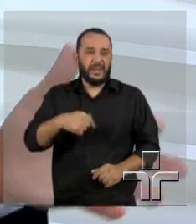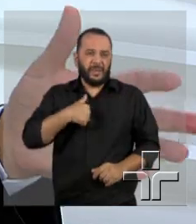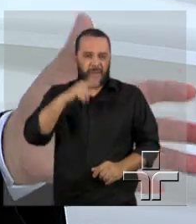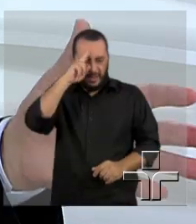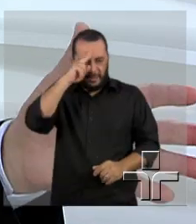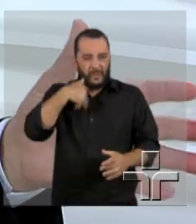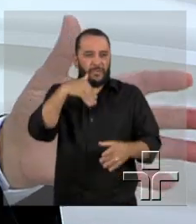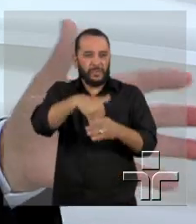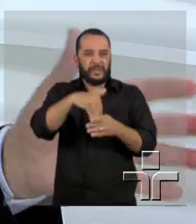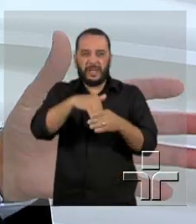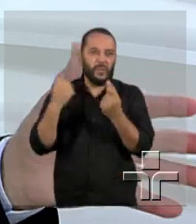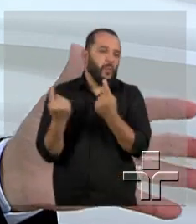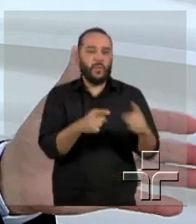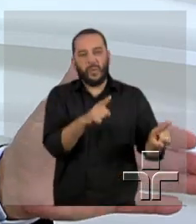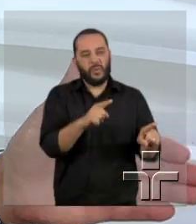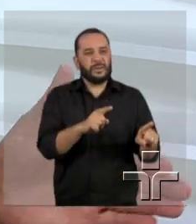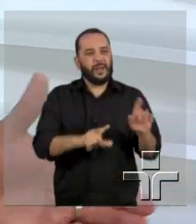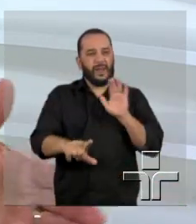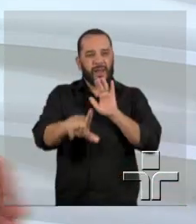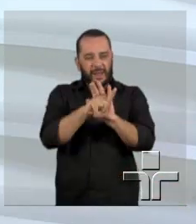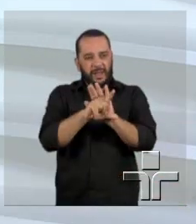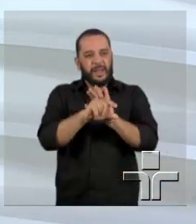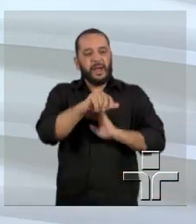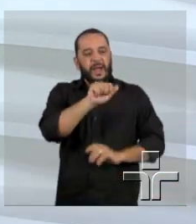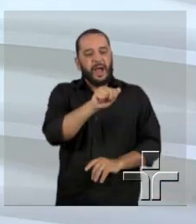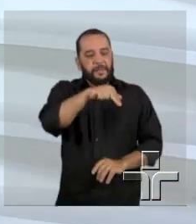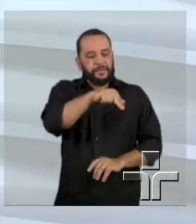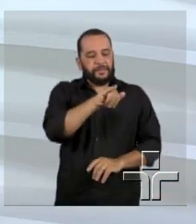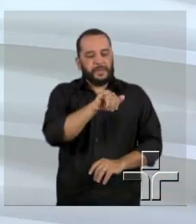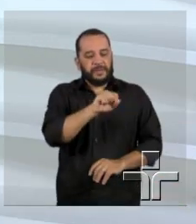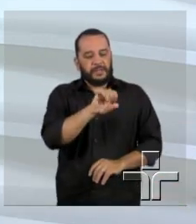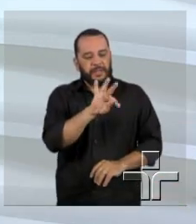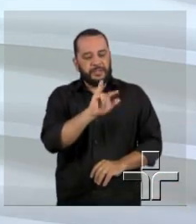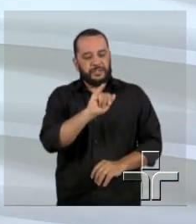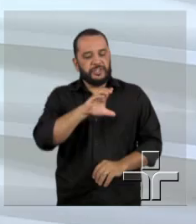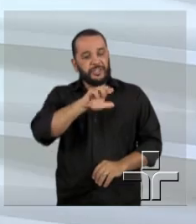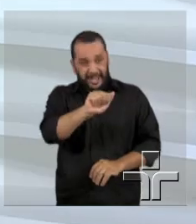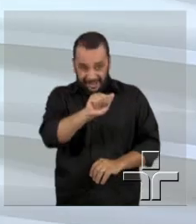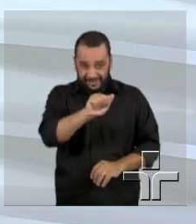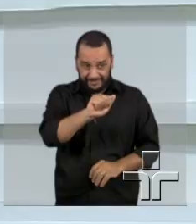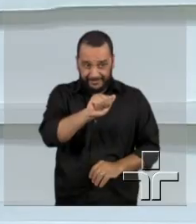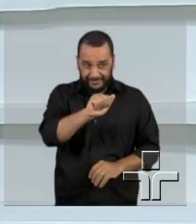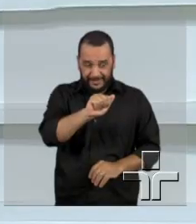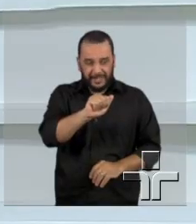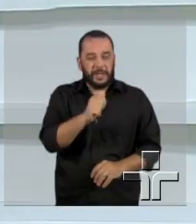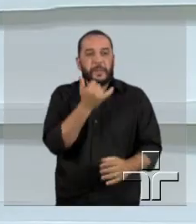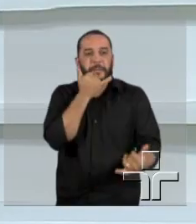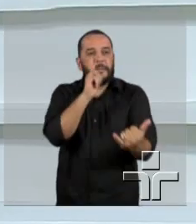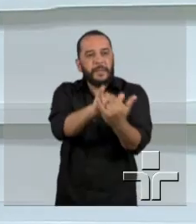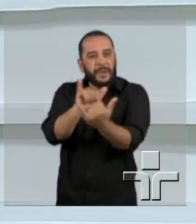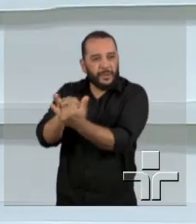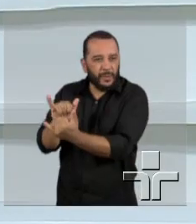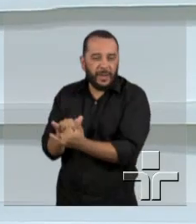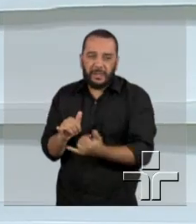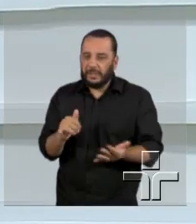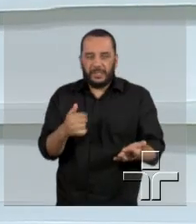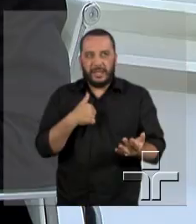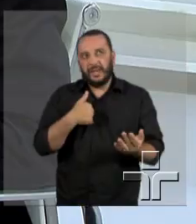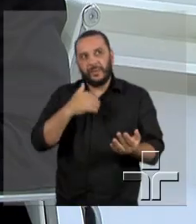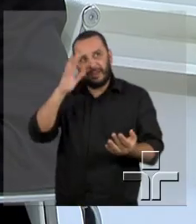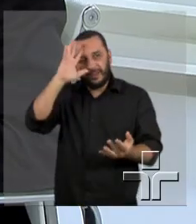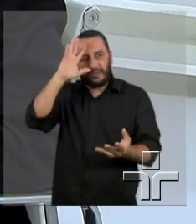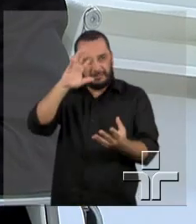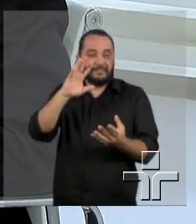anistia. Eu entendi que a lei de anistia não fora, naquela época, recepcionada pela Constituição.